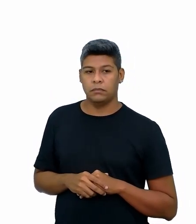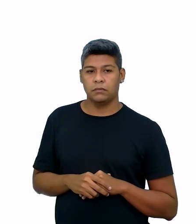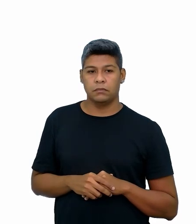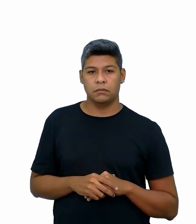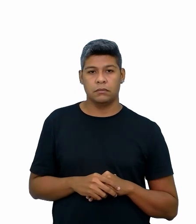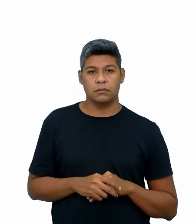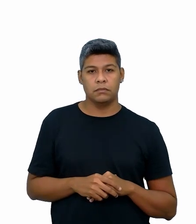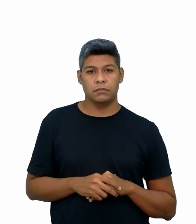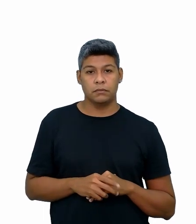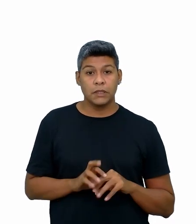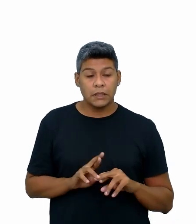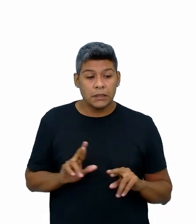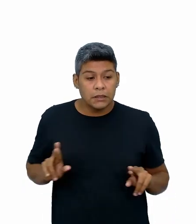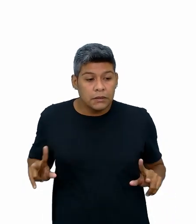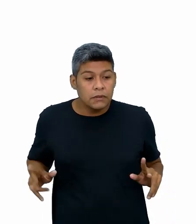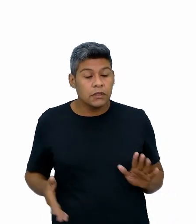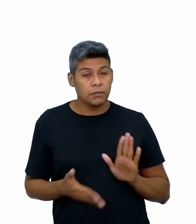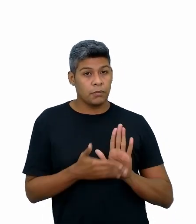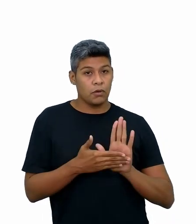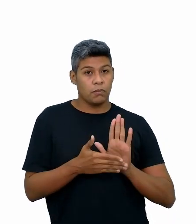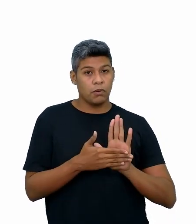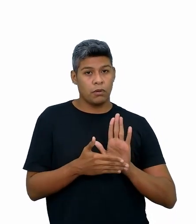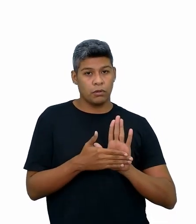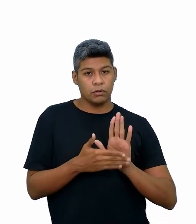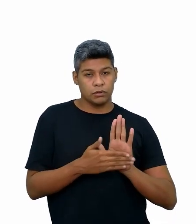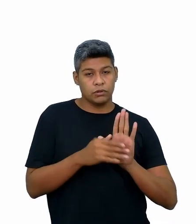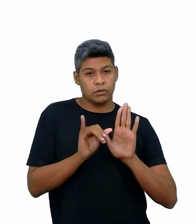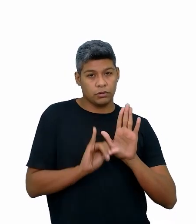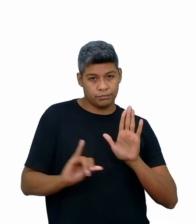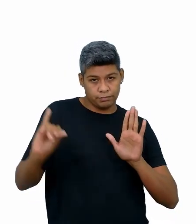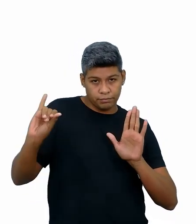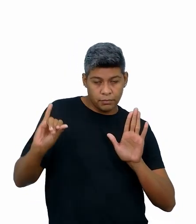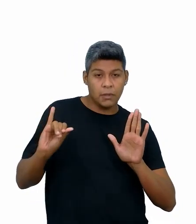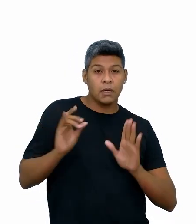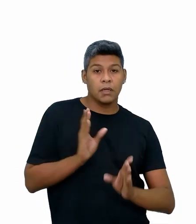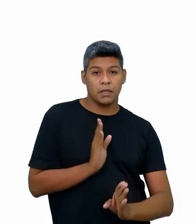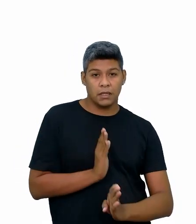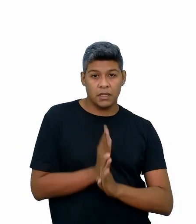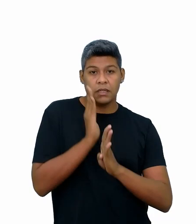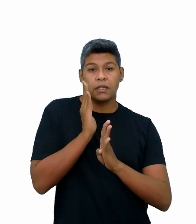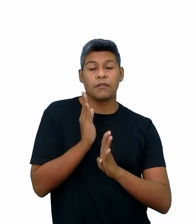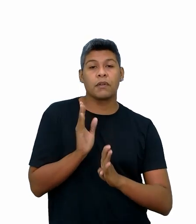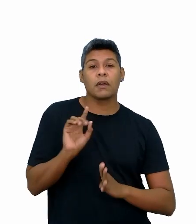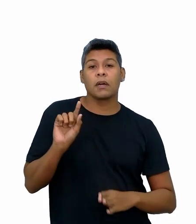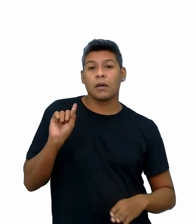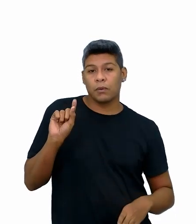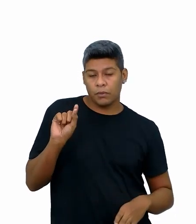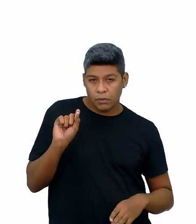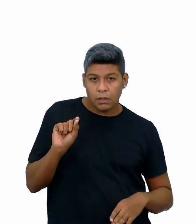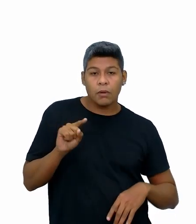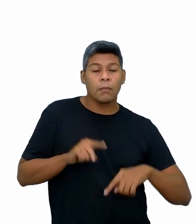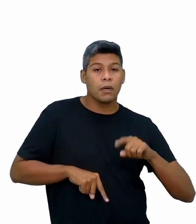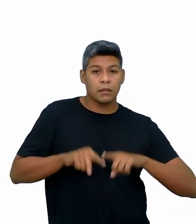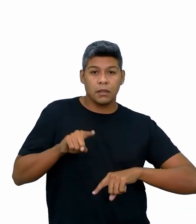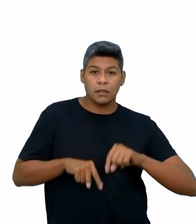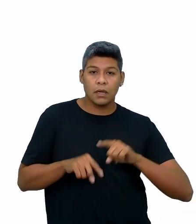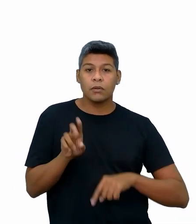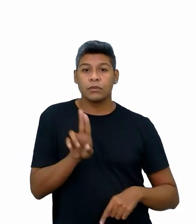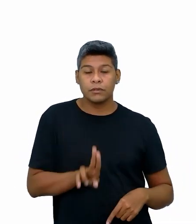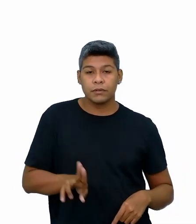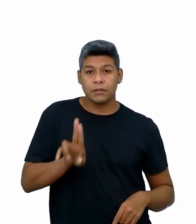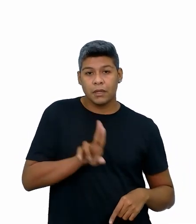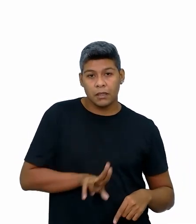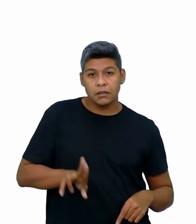distinguir diferentes propostas editoriais de forma a identificar os recursos utilizados para